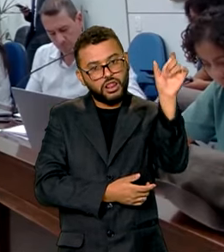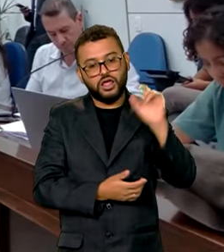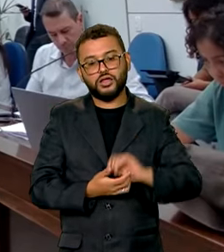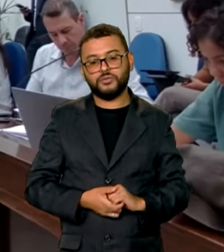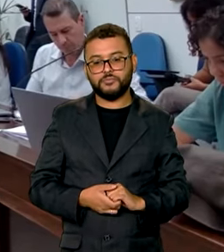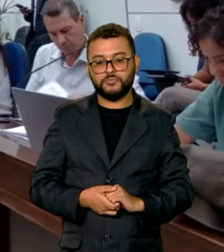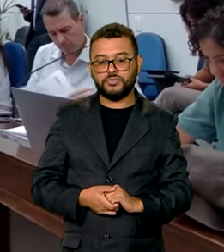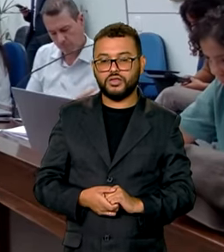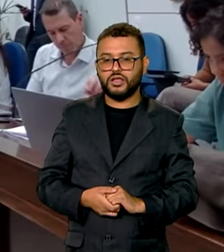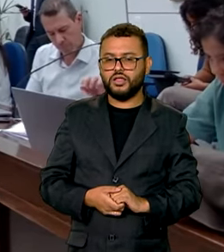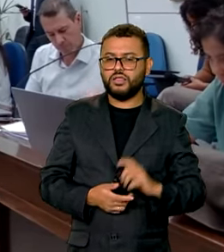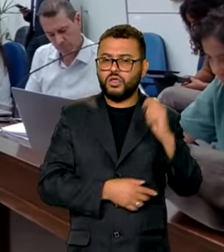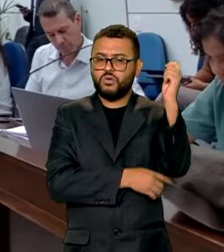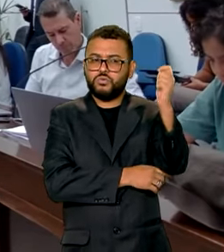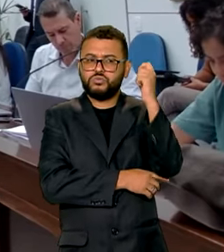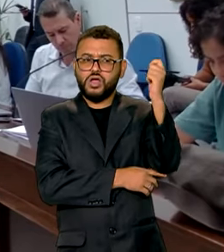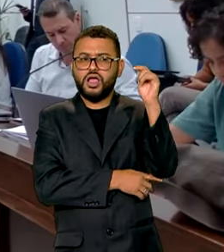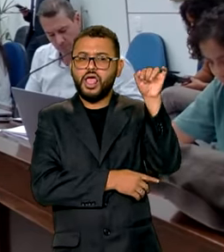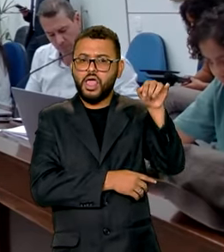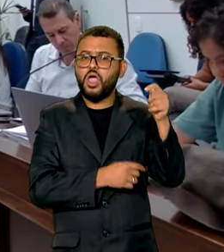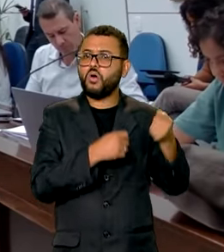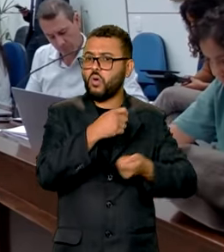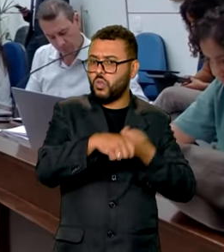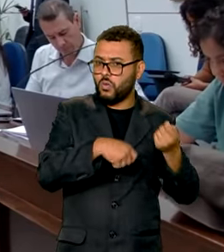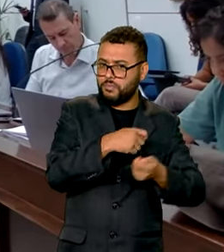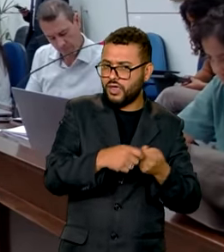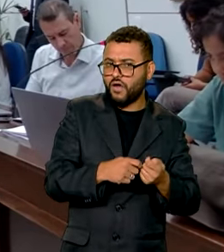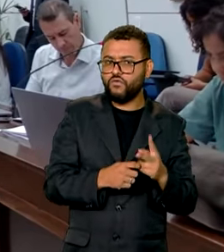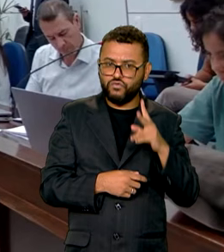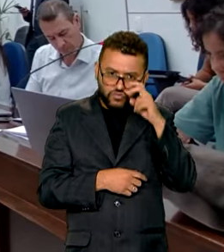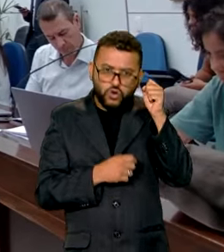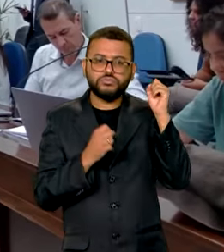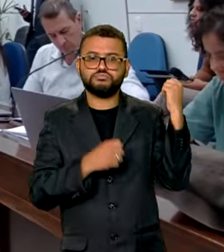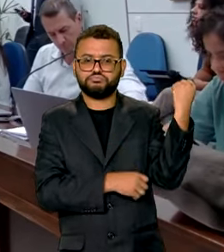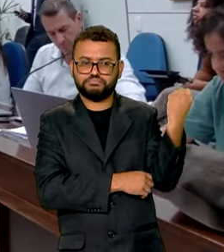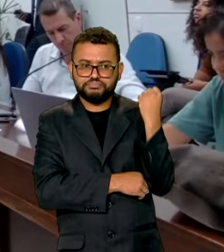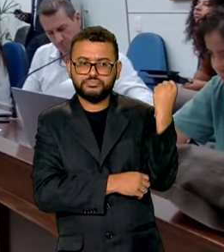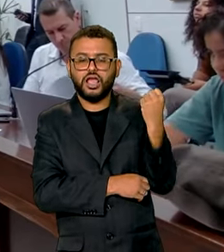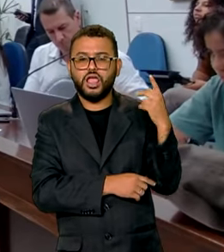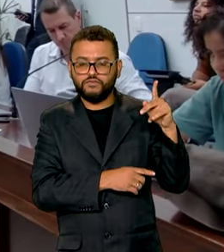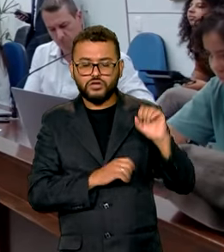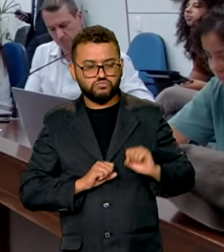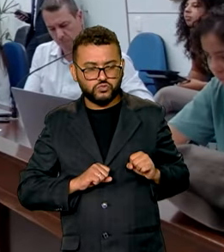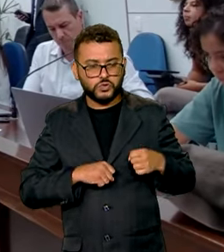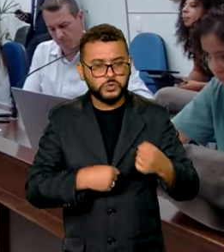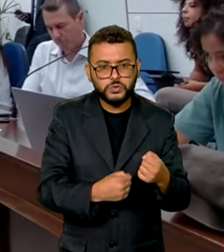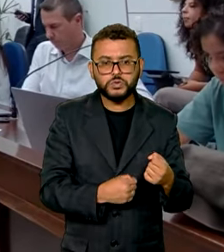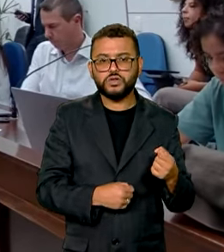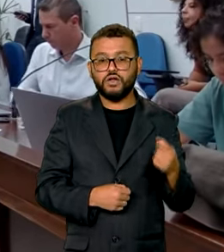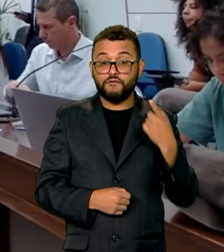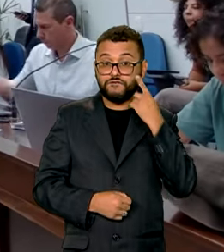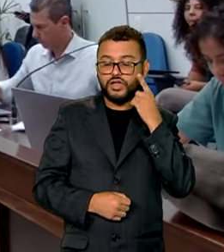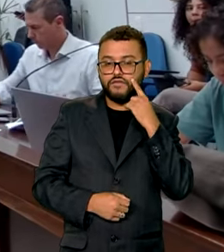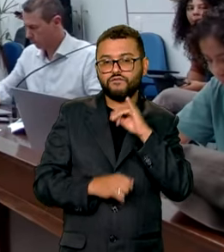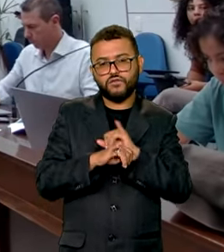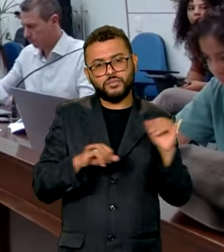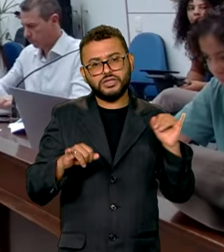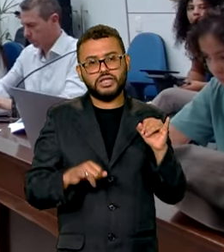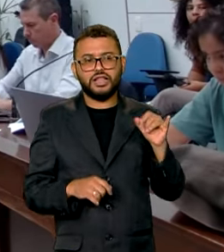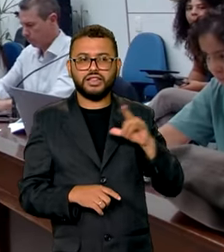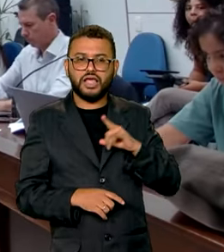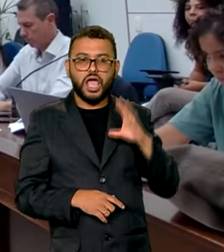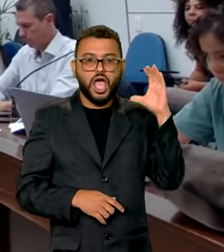O estado do Rio Grande do Sul tem uma economia pujante, forte e vai reagir. Está reagindo, né? Se olhar mesmo